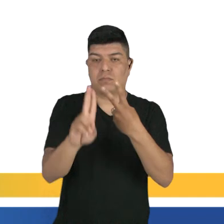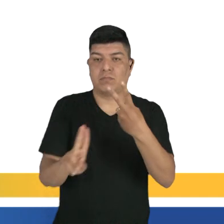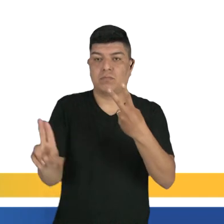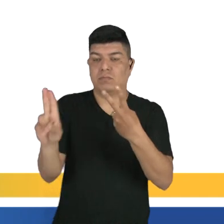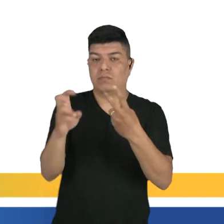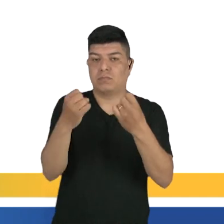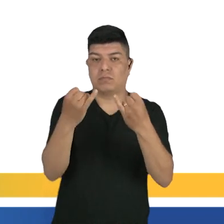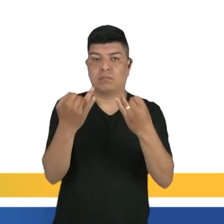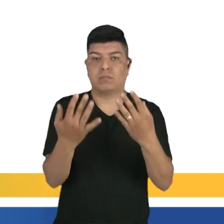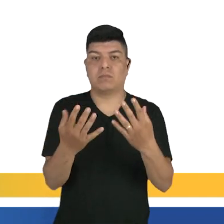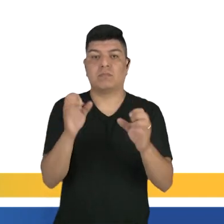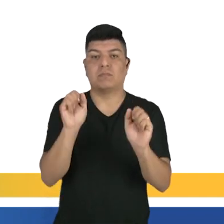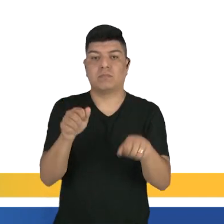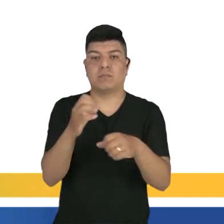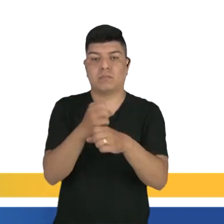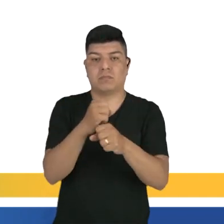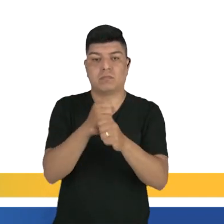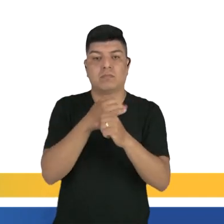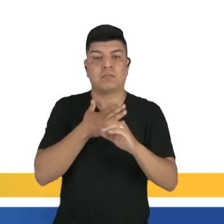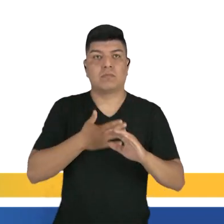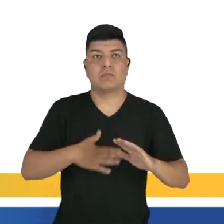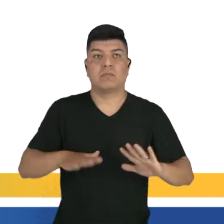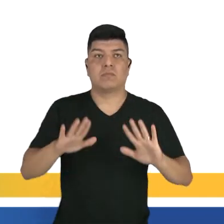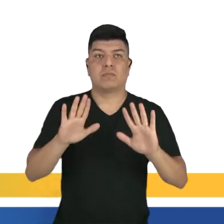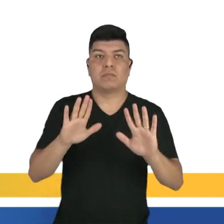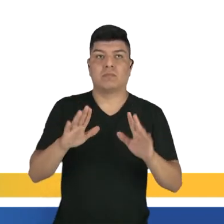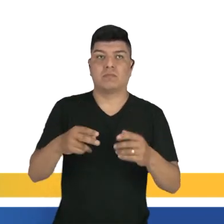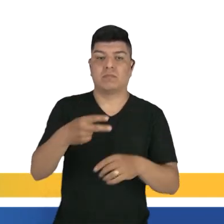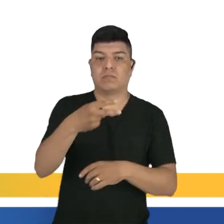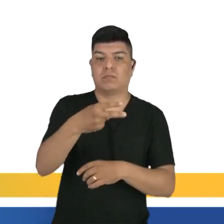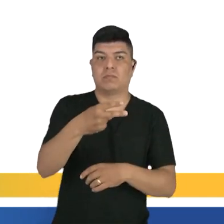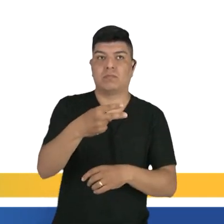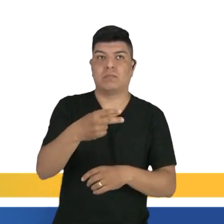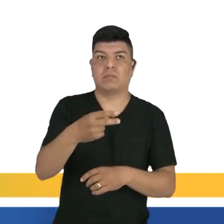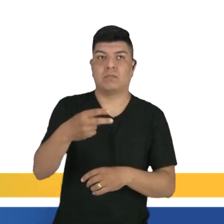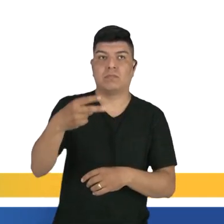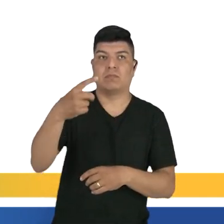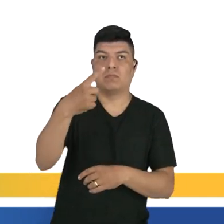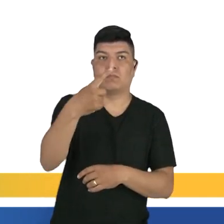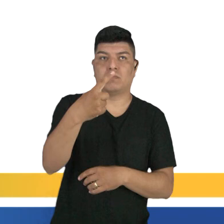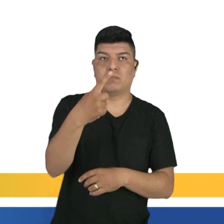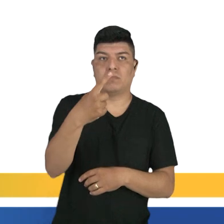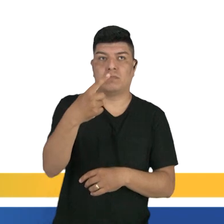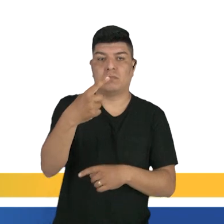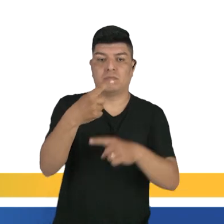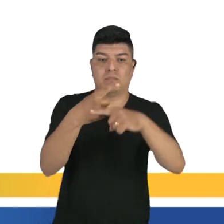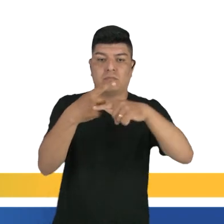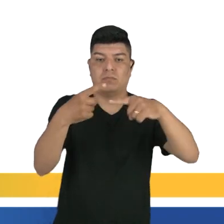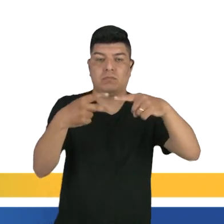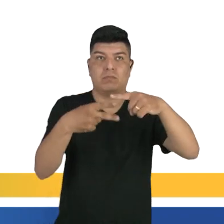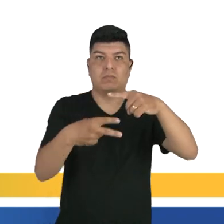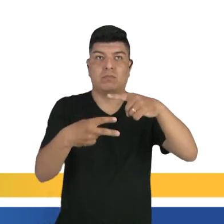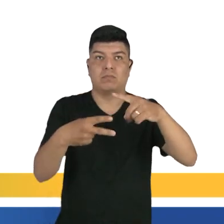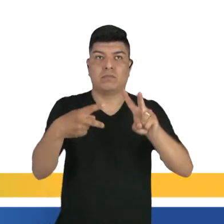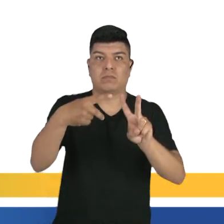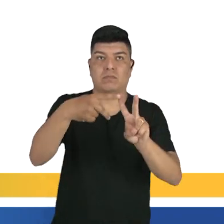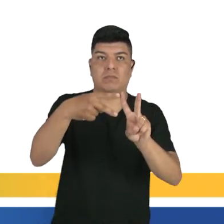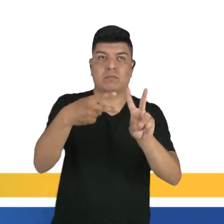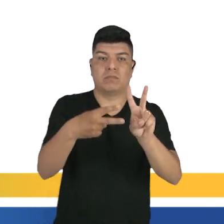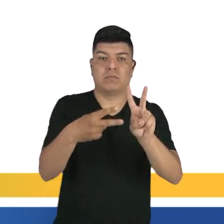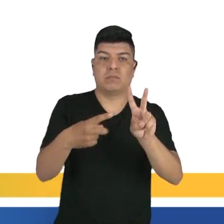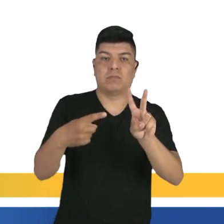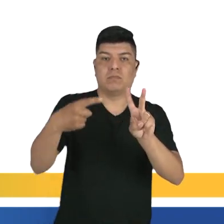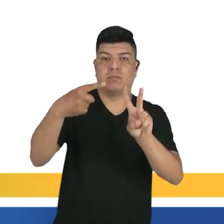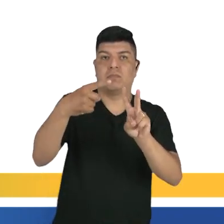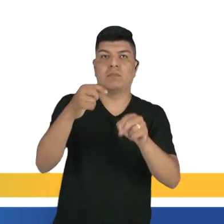essa definição, gente, eu posso calcular tranquilamente as seguintes potências. 2 elevado a 1 sobre 2 é a raiz quadrada de 2 elevado